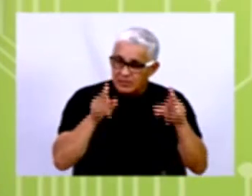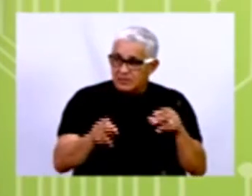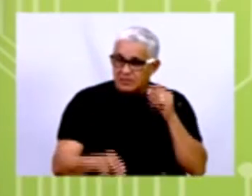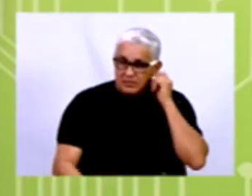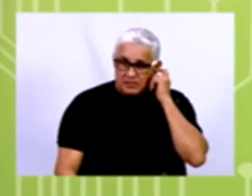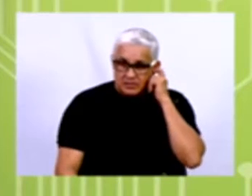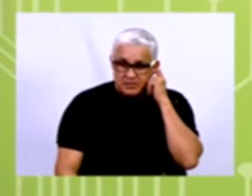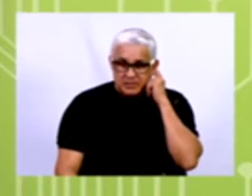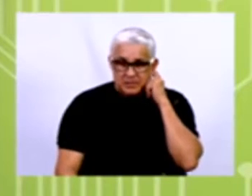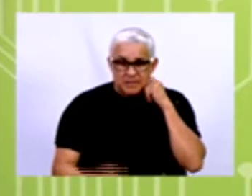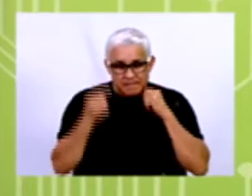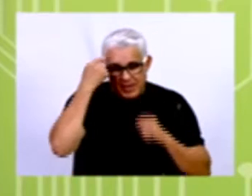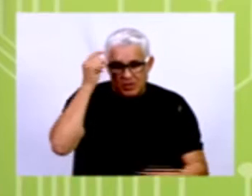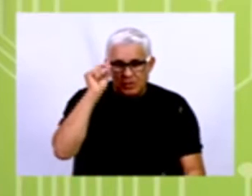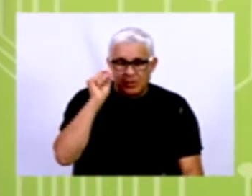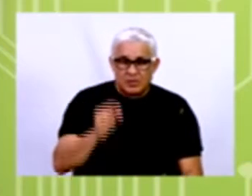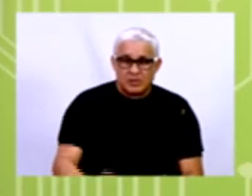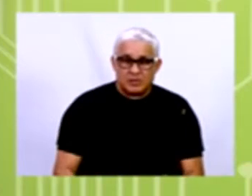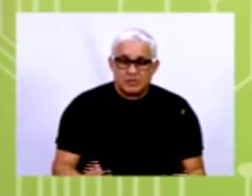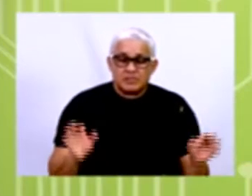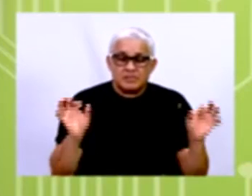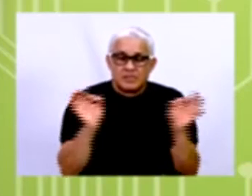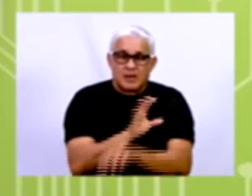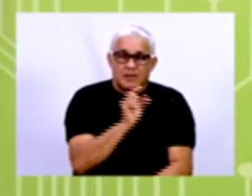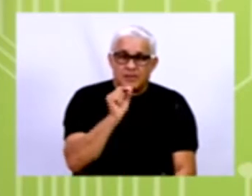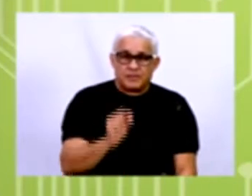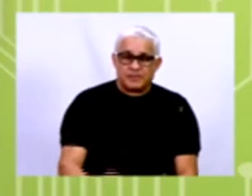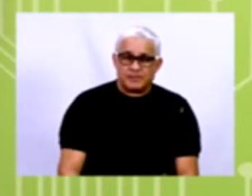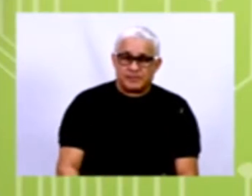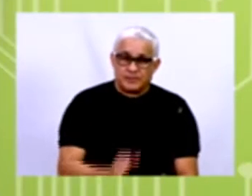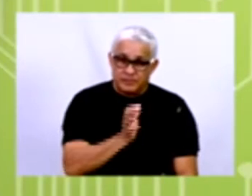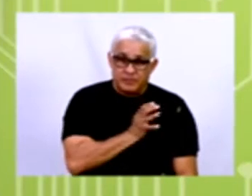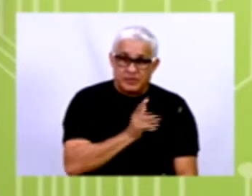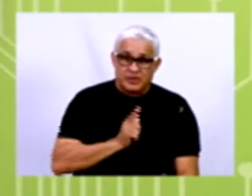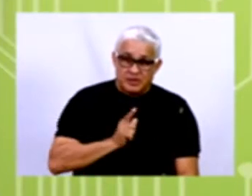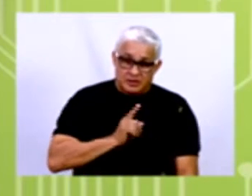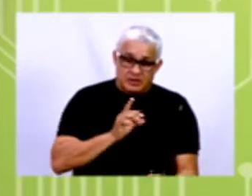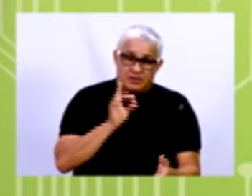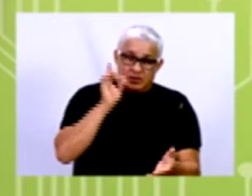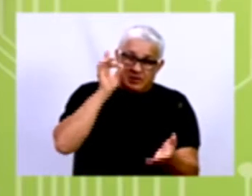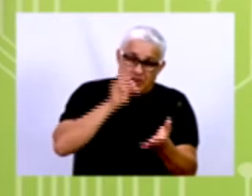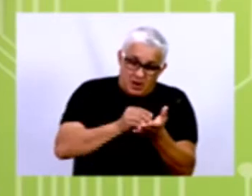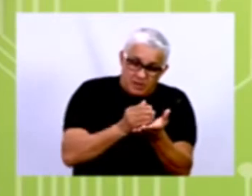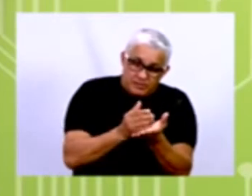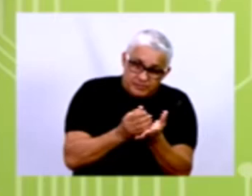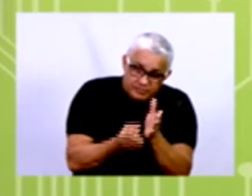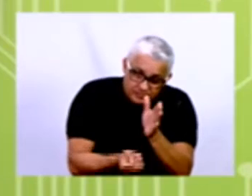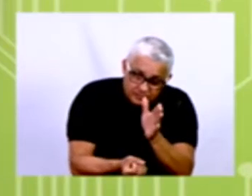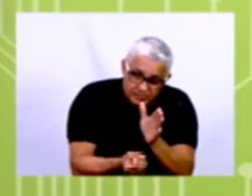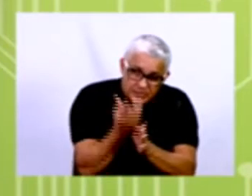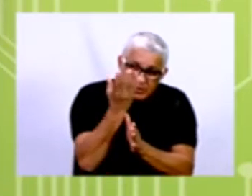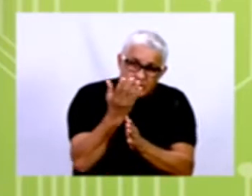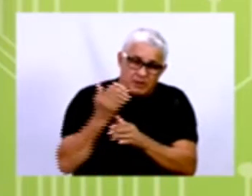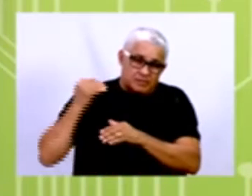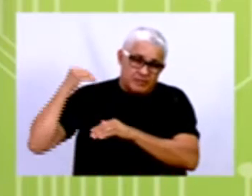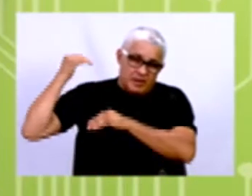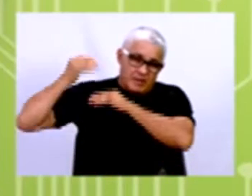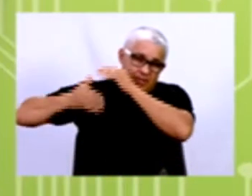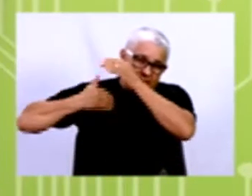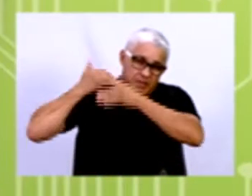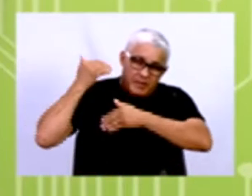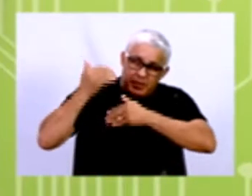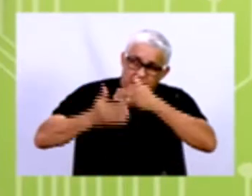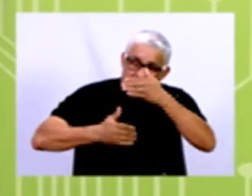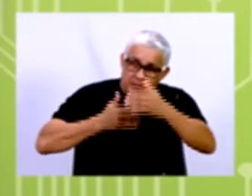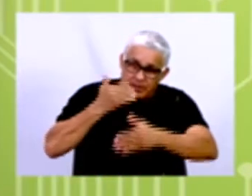ele chegou, obviamente, concluiu que a riqueza ela tem origem e atravessa um longo período de tempo